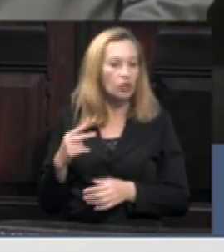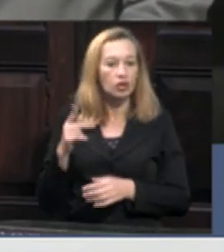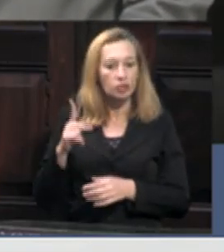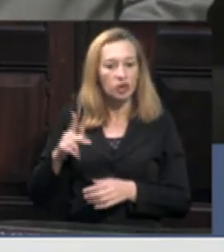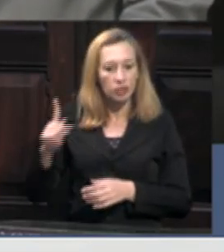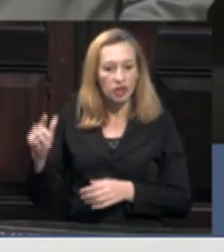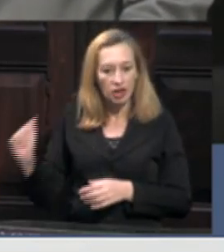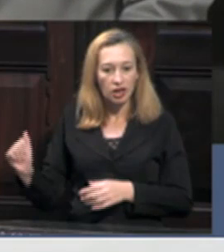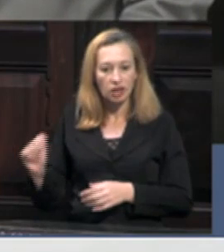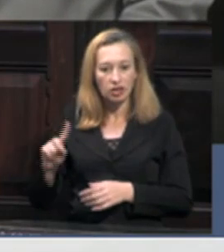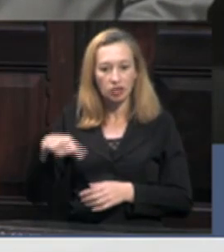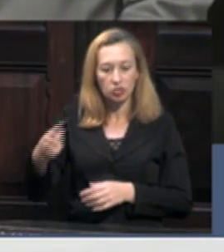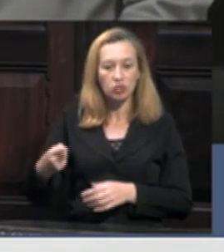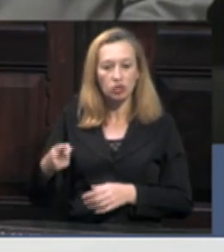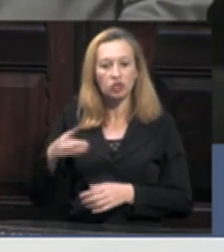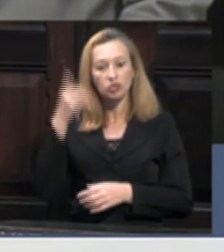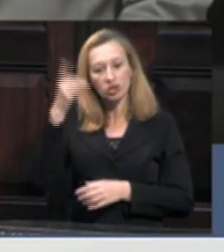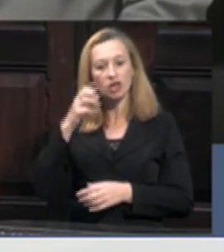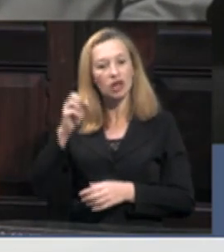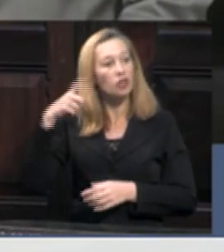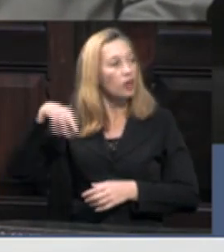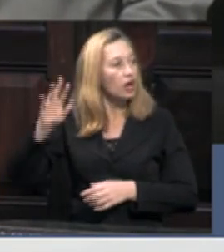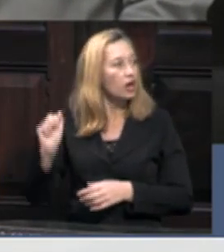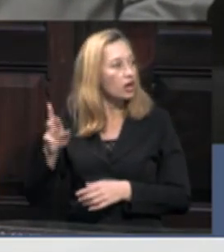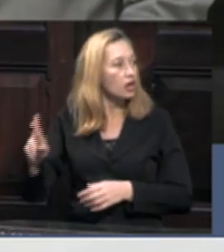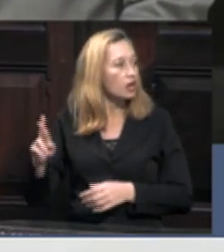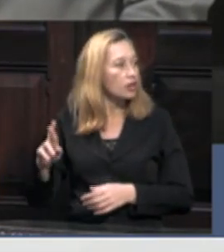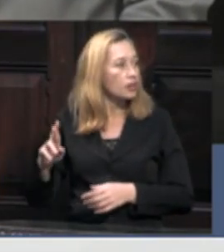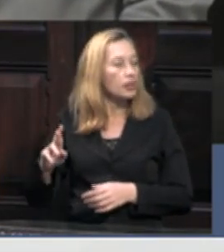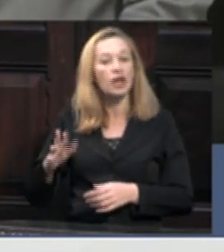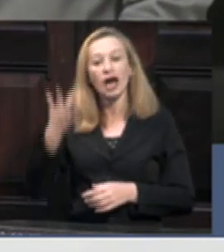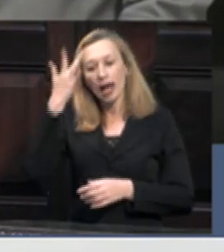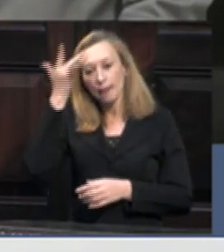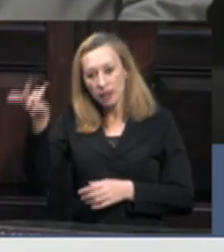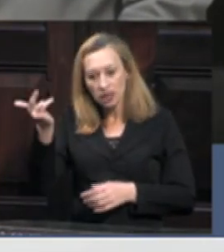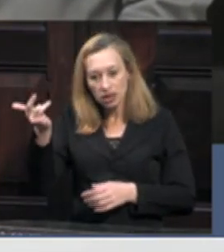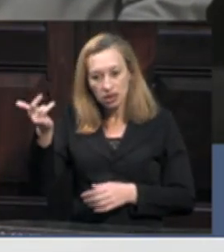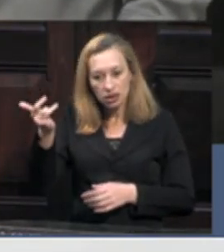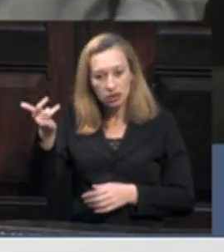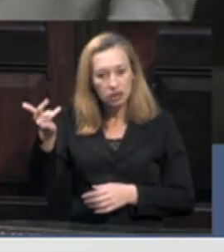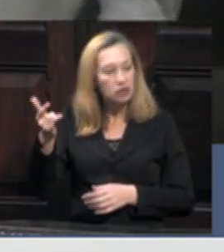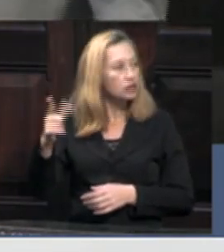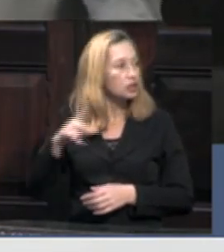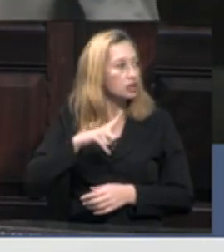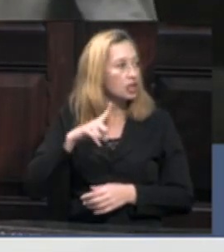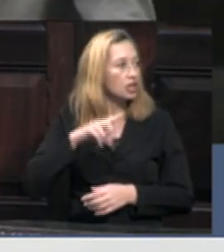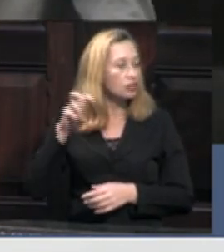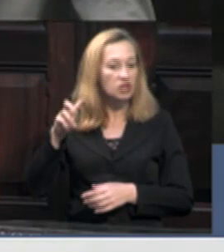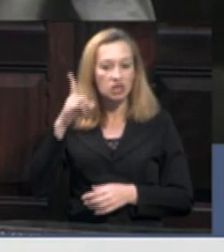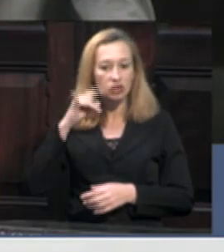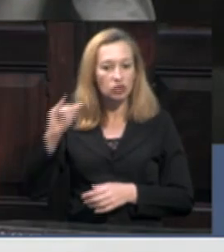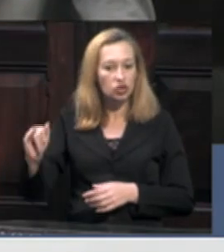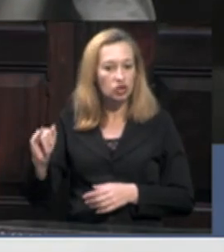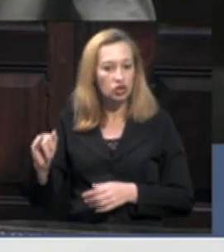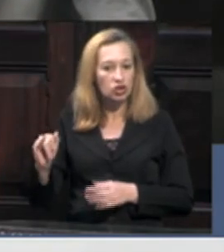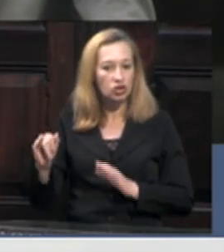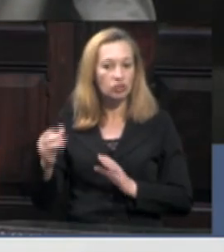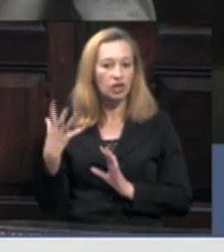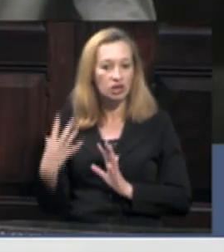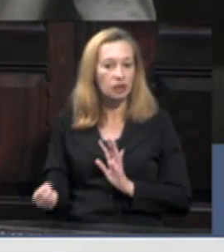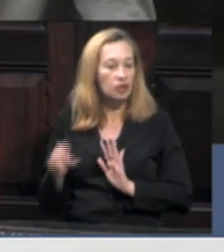seguida o deputado Eliomar. Então, a partir de amanhã, teremos 5 dias úteis para recebimento de emenda.